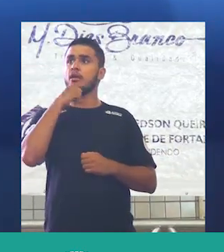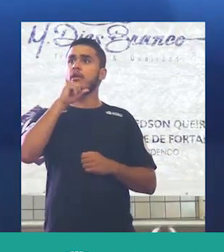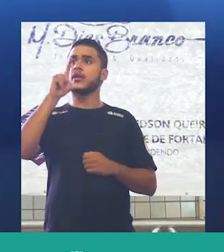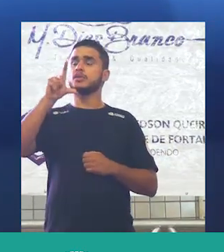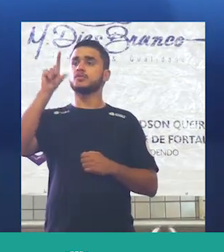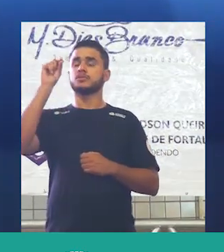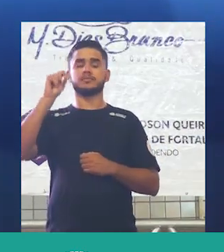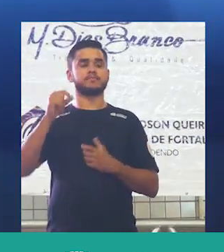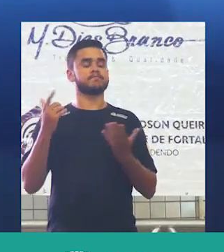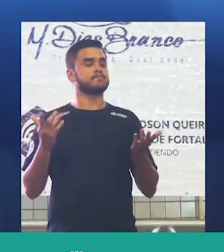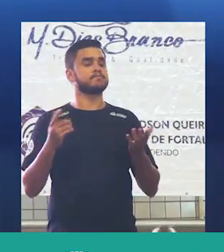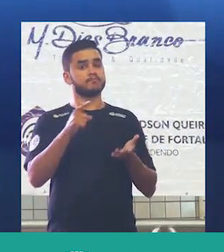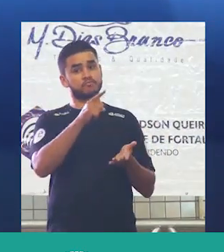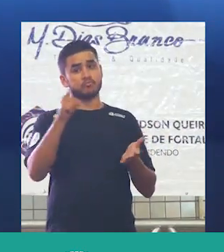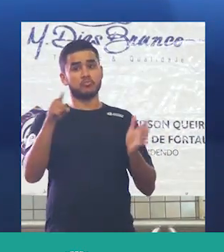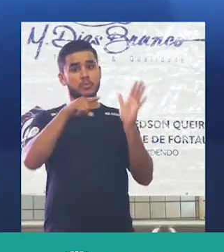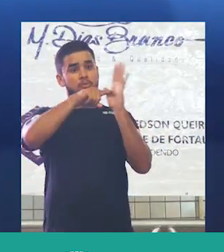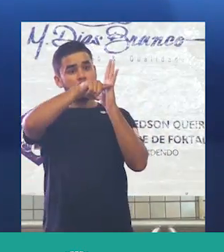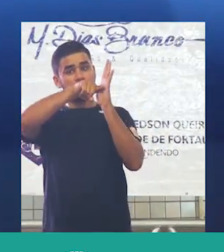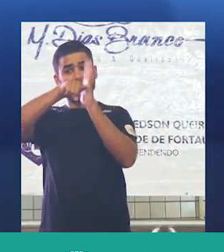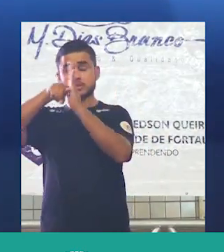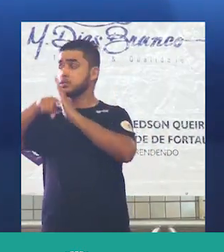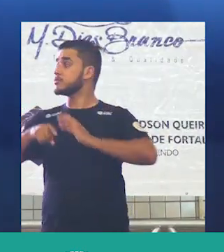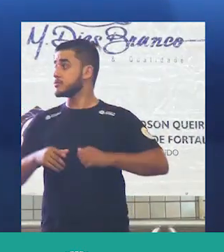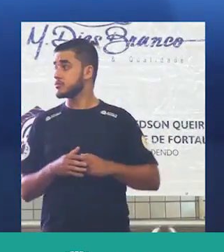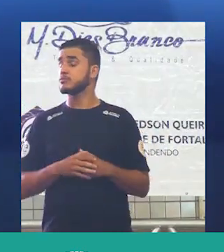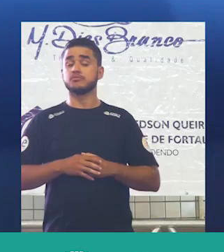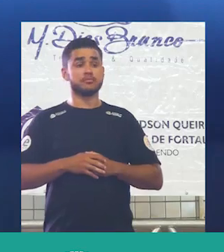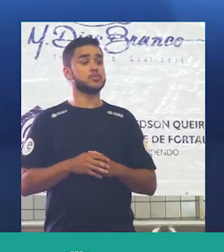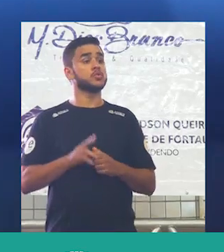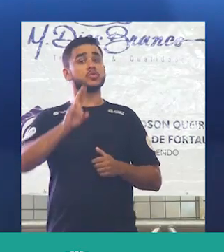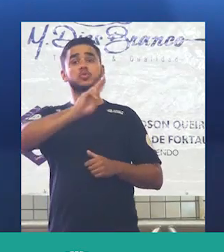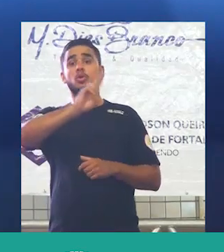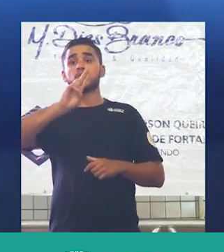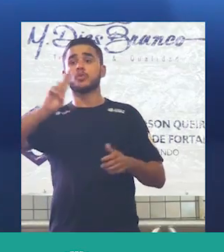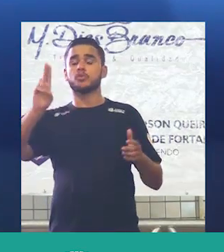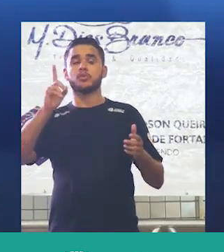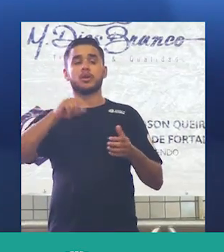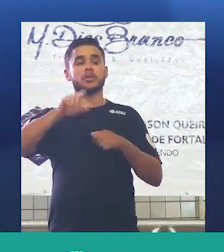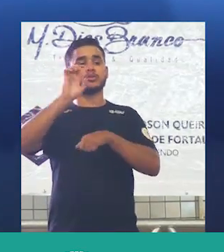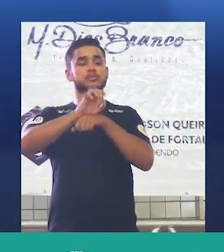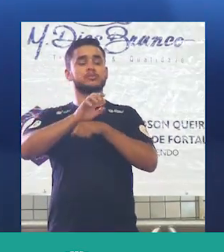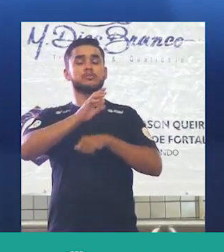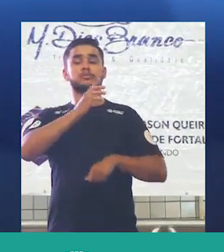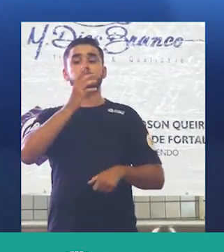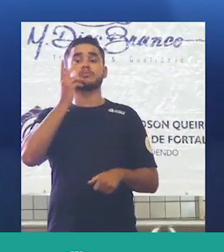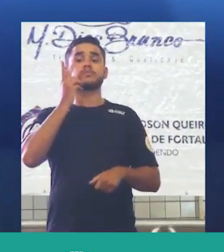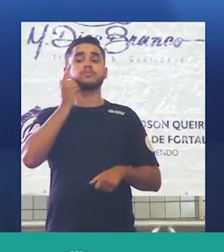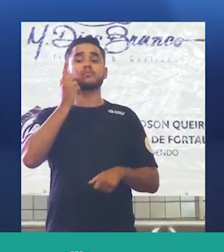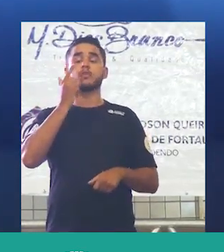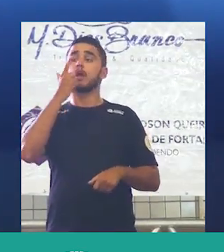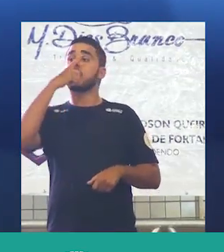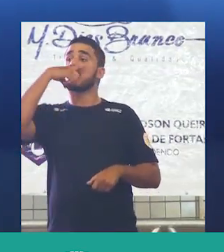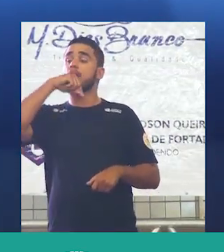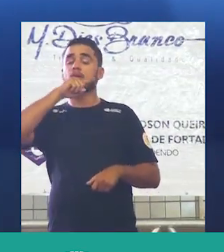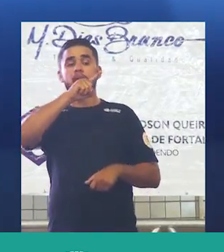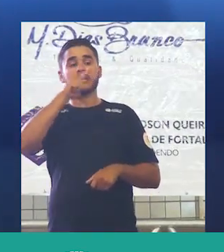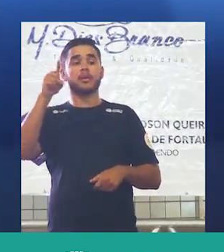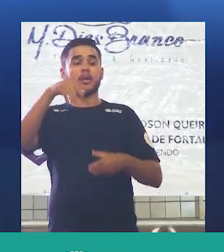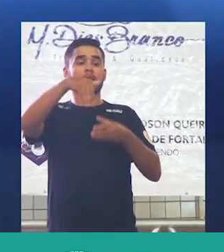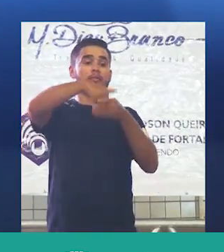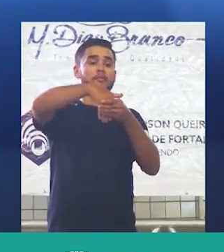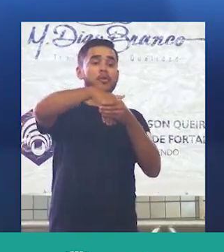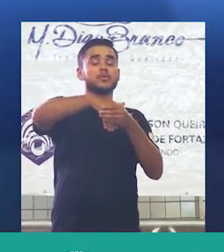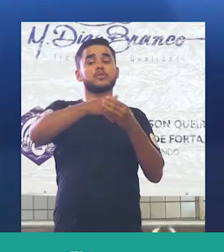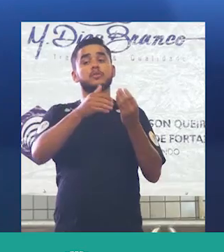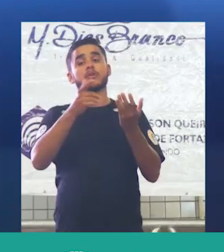quem é. Vocês que têm que pesquisar, vai na internet, tem o nome de todos os deputados cearenses, e depois tu vê como é que eles votaram com a reforma trabalhista e